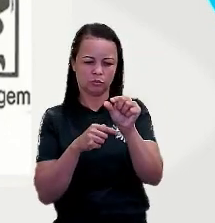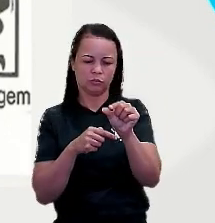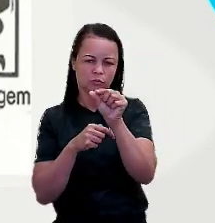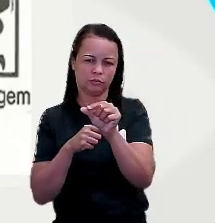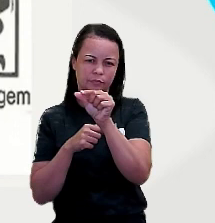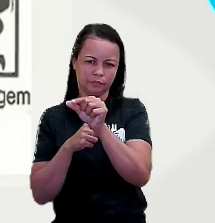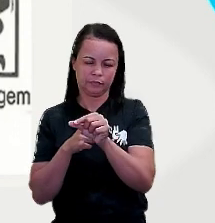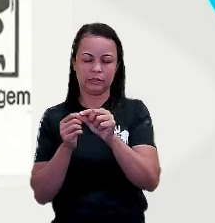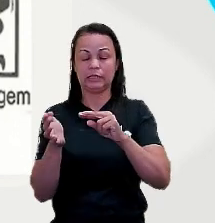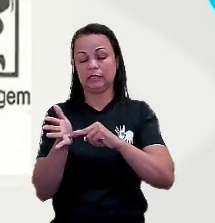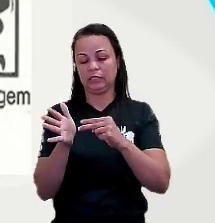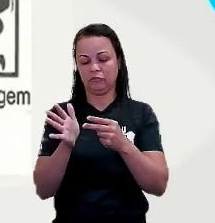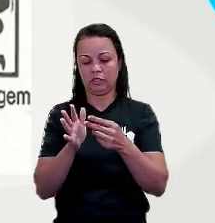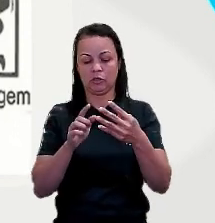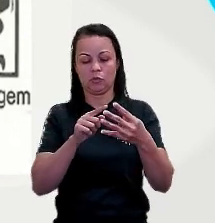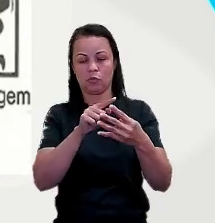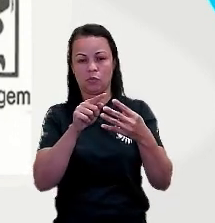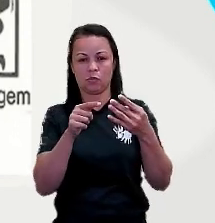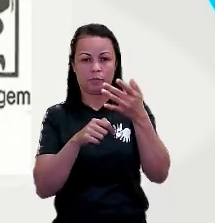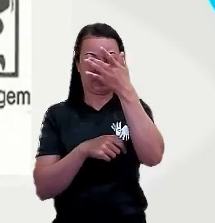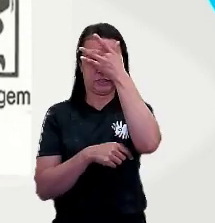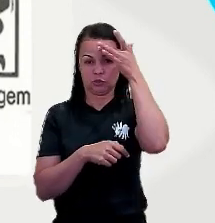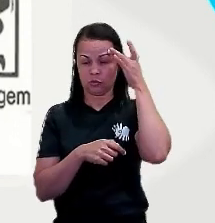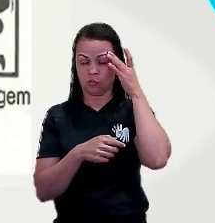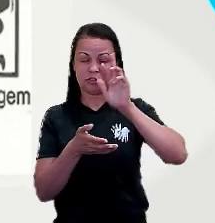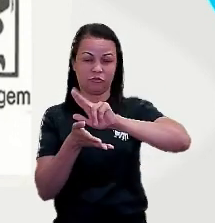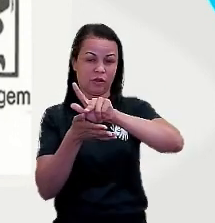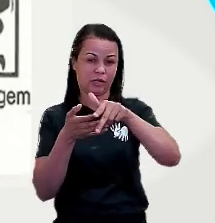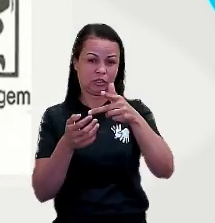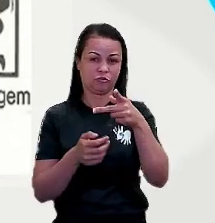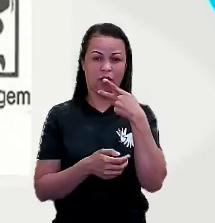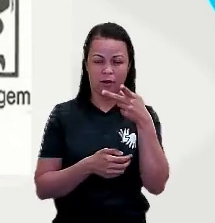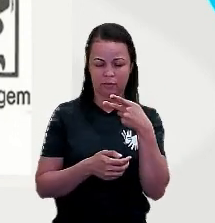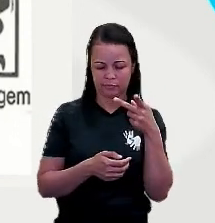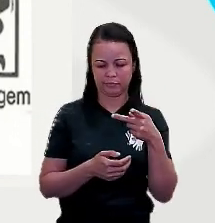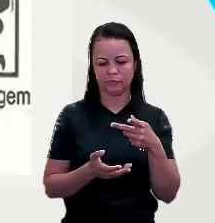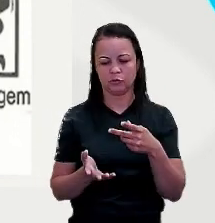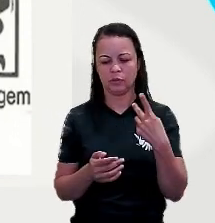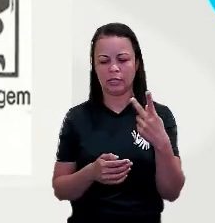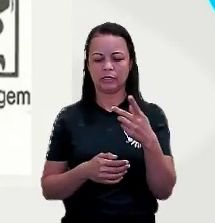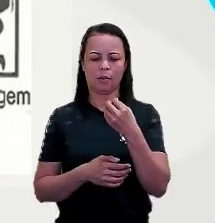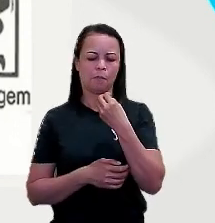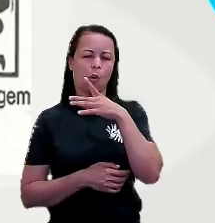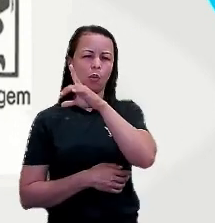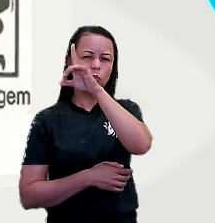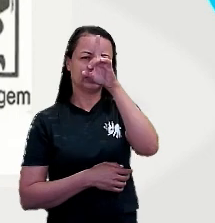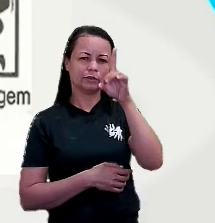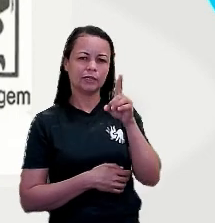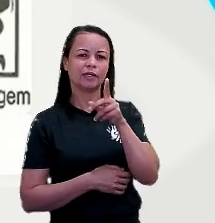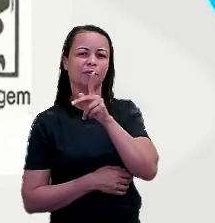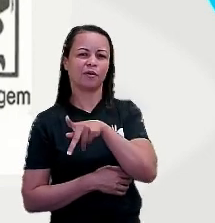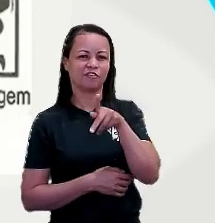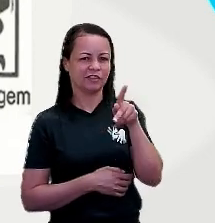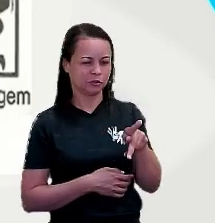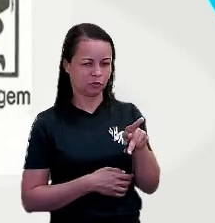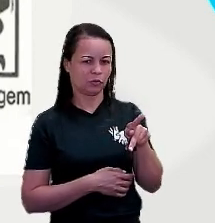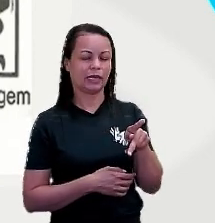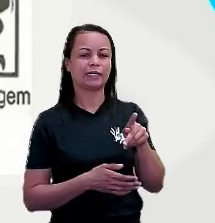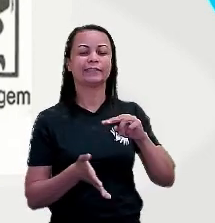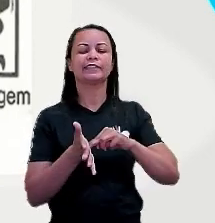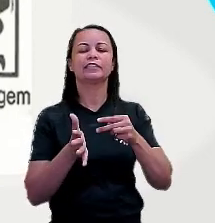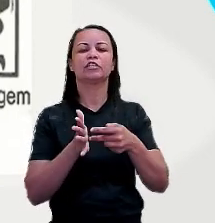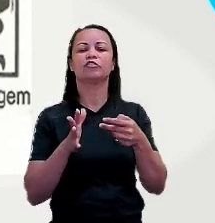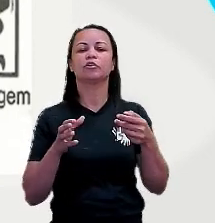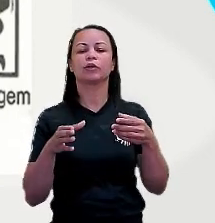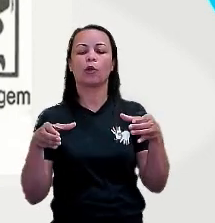Significa que mais de uma pessoa está falando ao mesmo tempo. Nesse caso aqui, essa frase é bom dia, professora. Então, significa